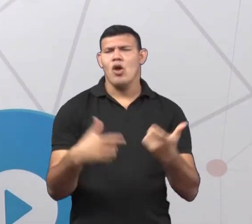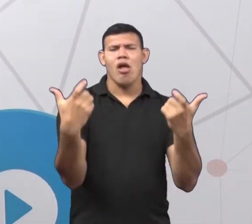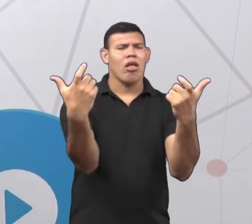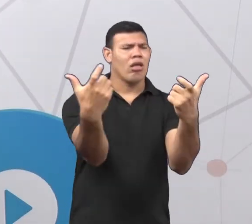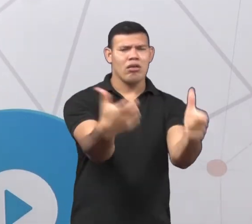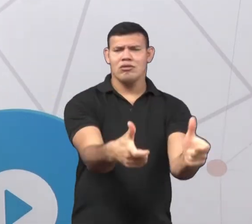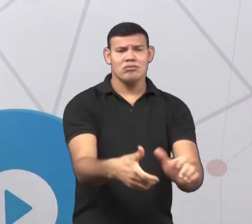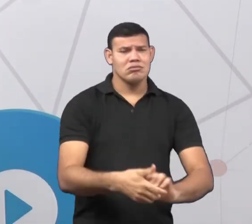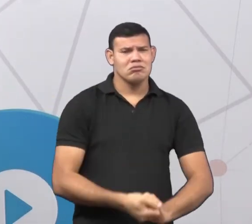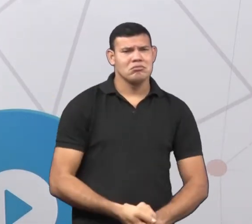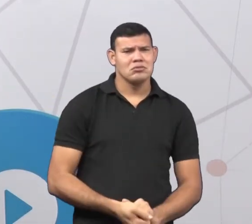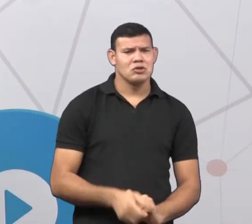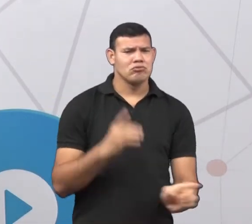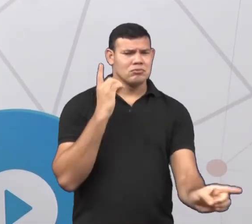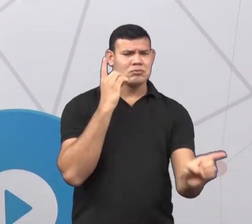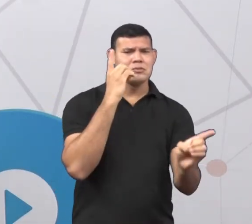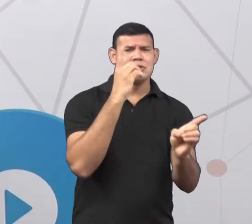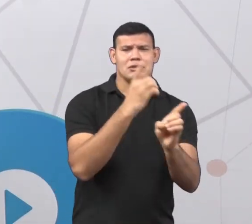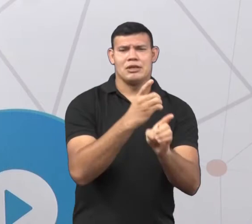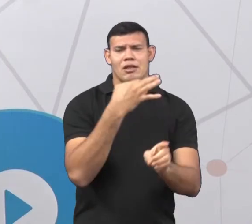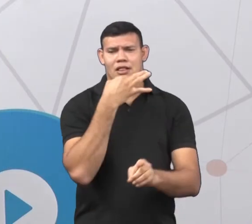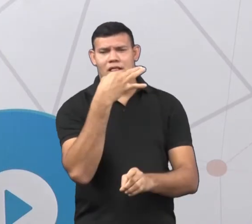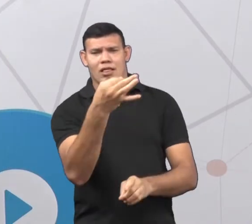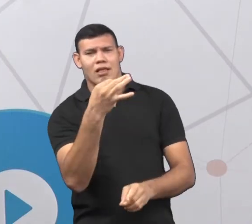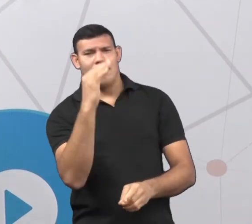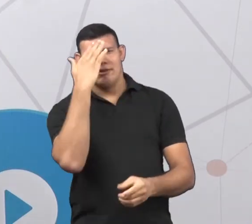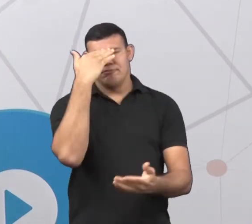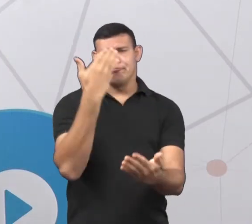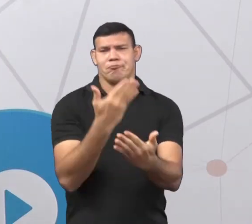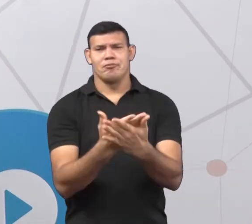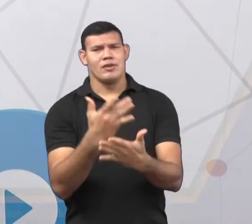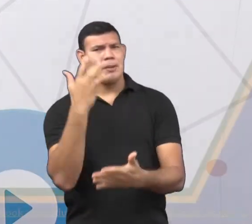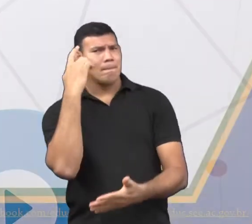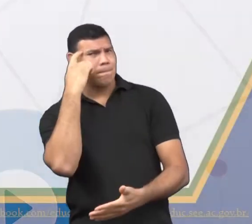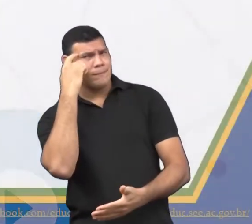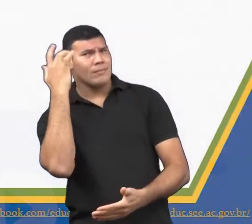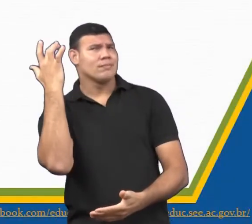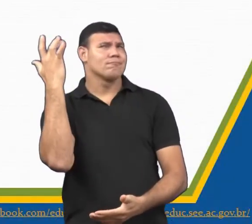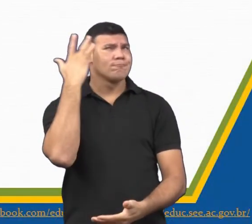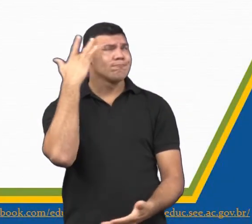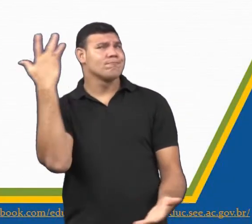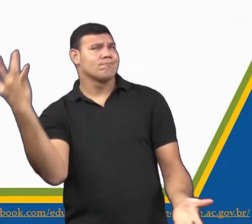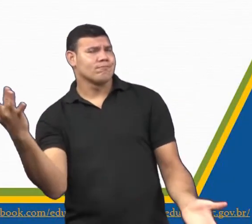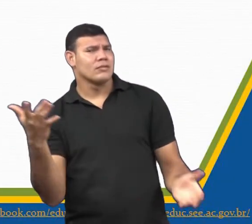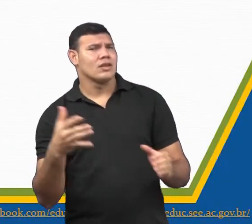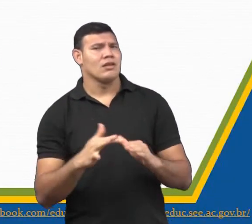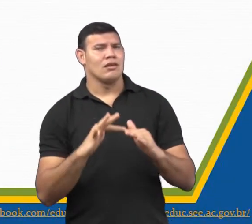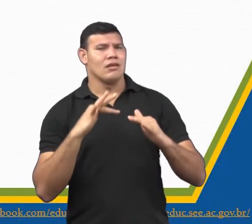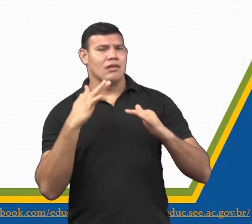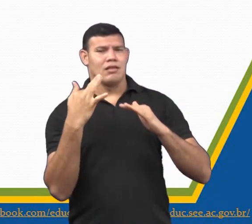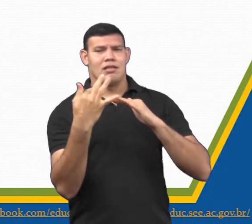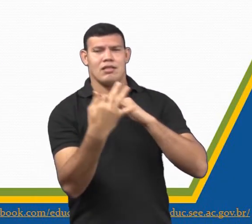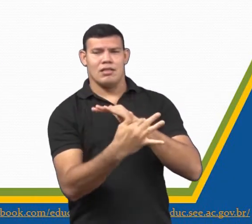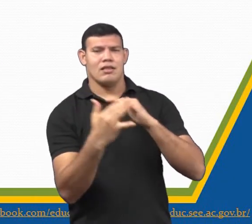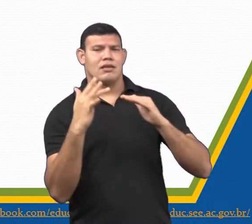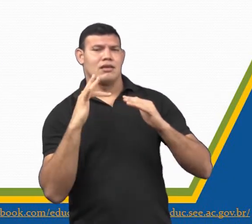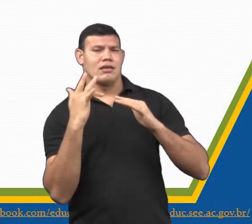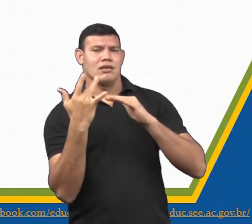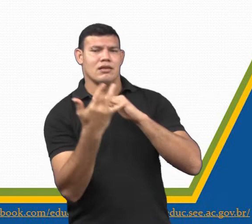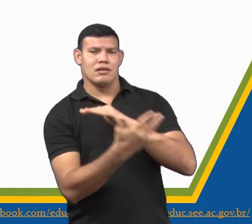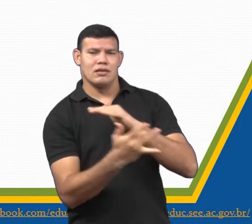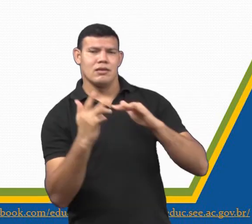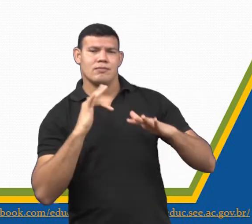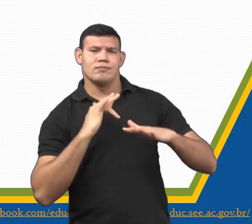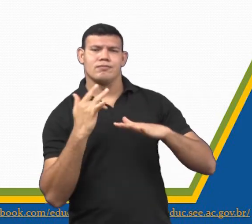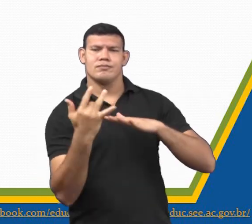isso aparece? Esse negócio de opinião, penso que, creio que. Lá, pessoal, sempre onde nós estamos mais conectados